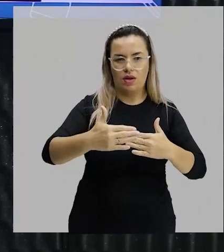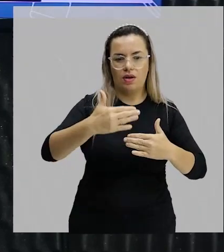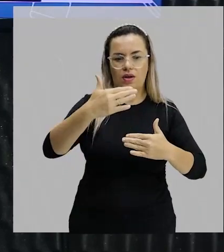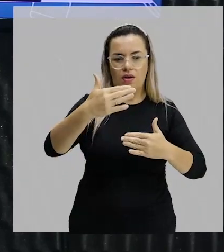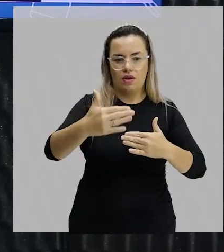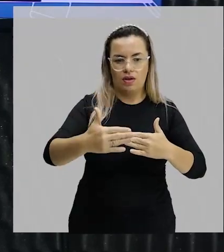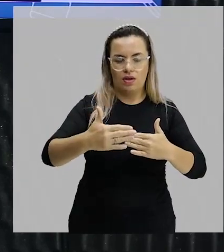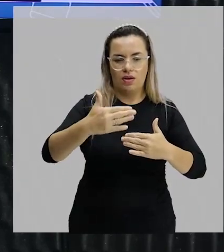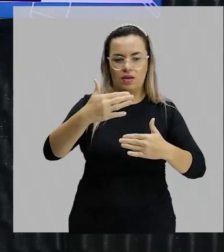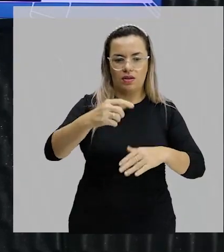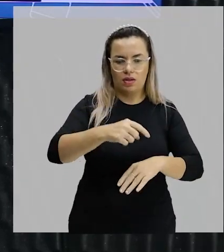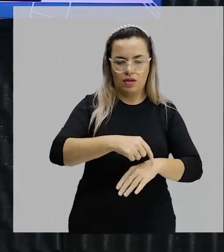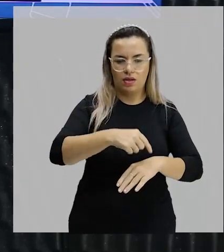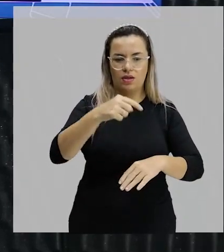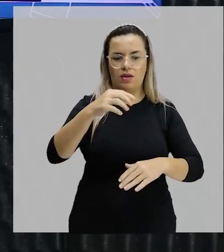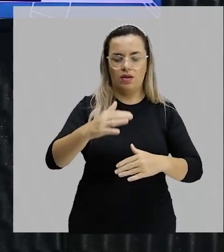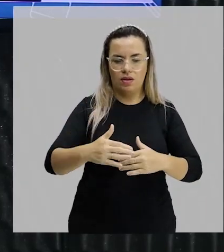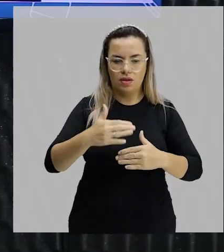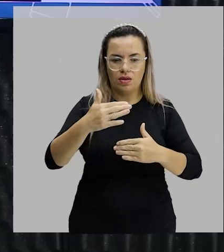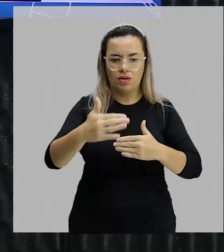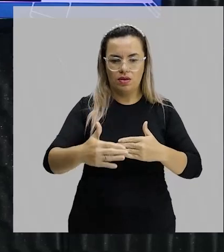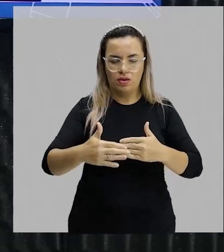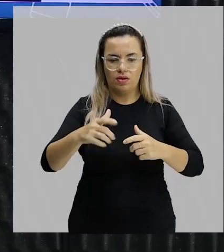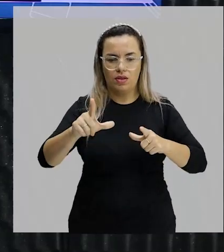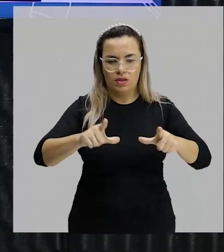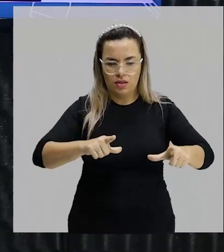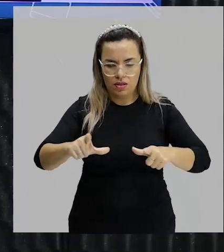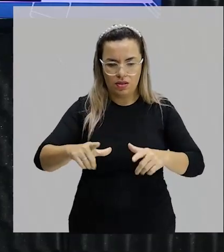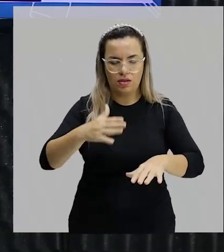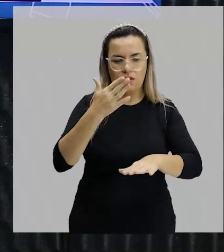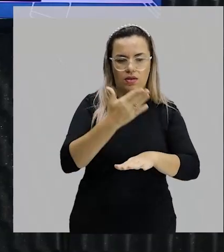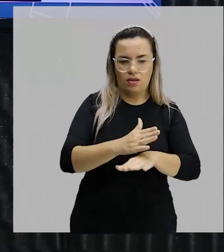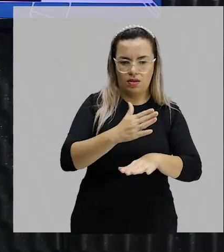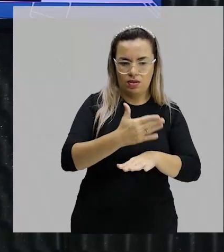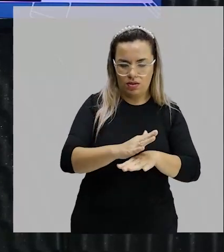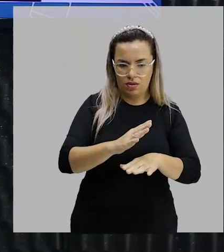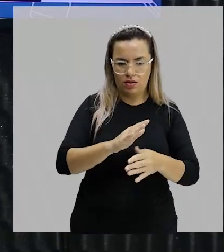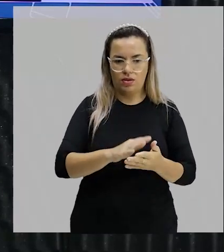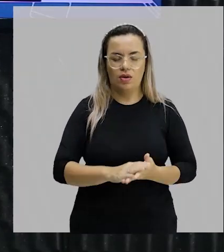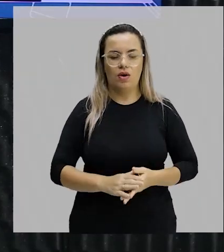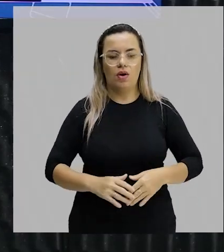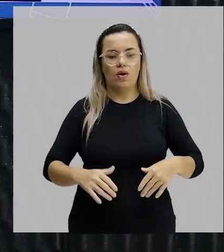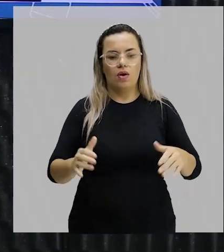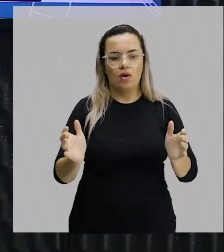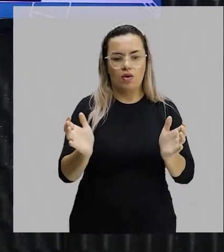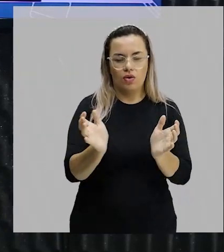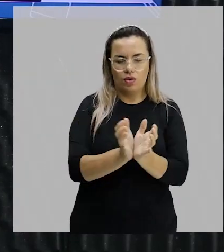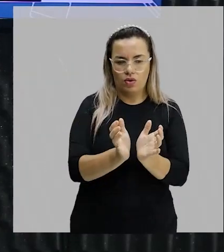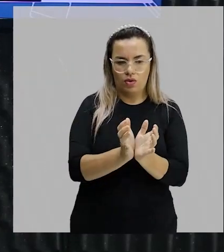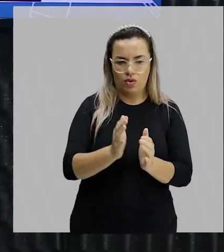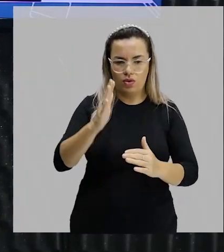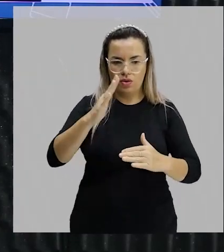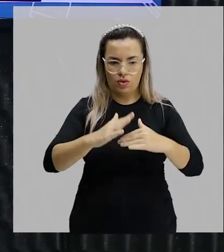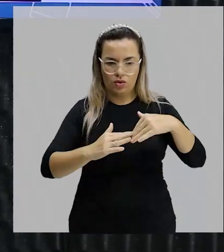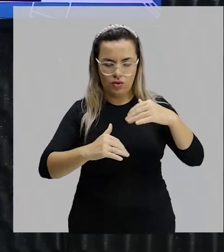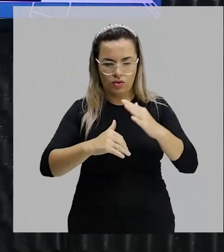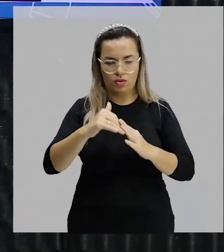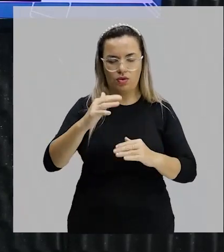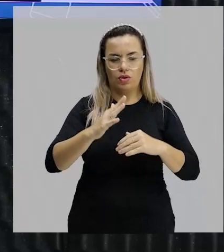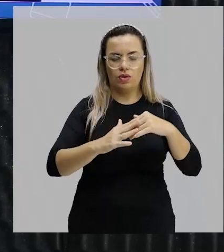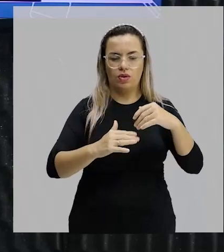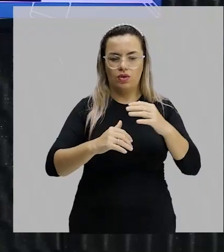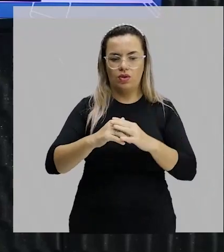foi montada. É um cenário bidimensional. Nós desenhamos, eu e mais uma equipe de pessoas da produção, e